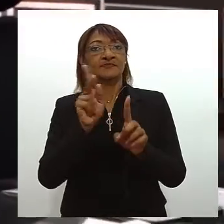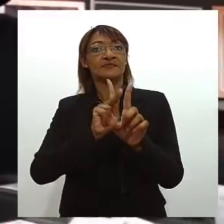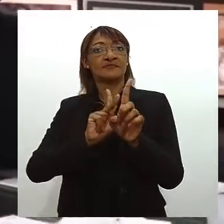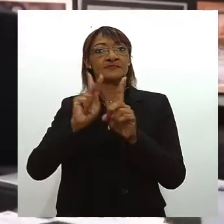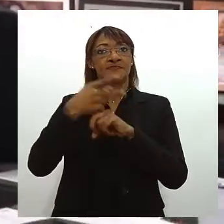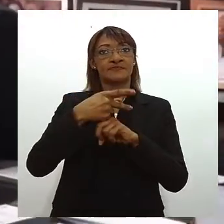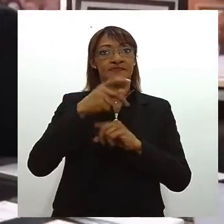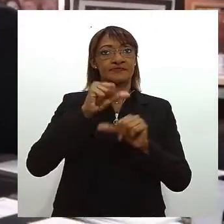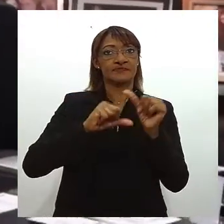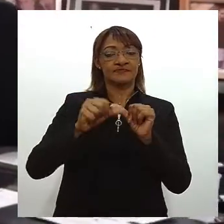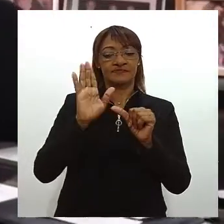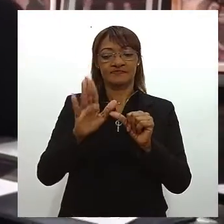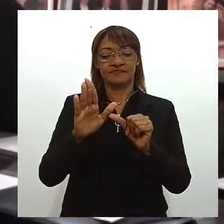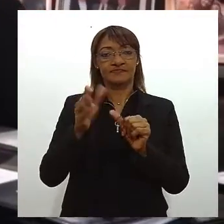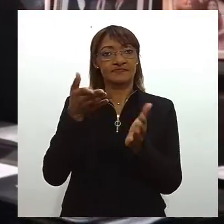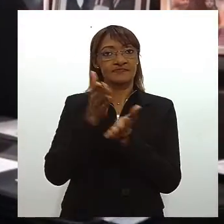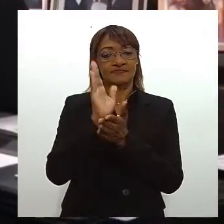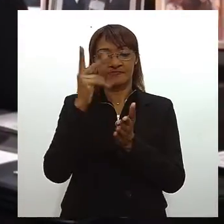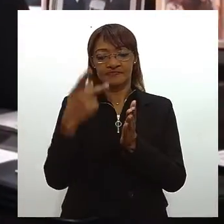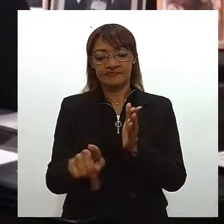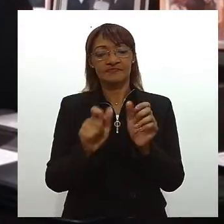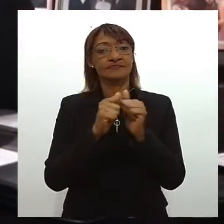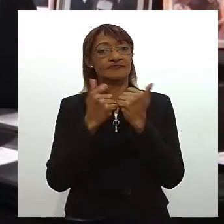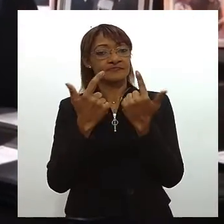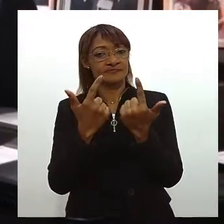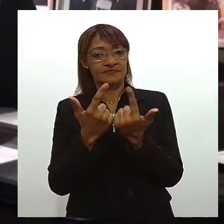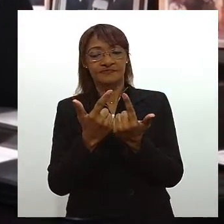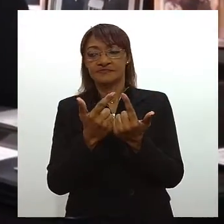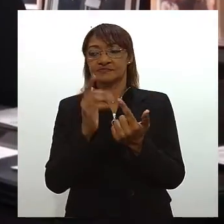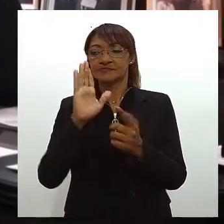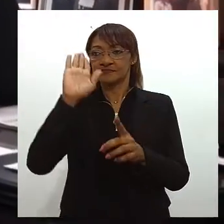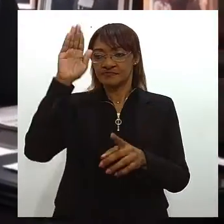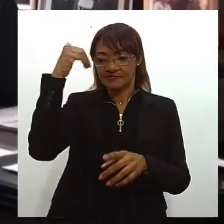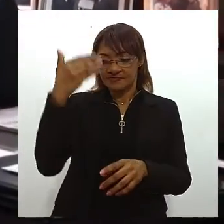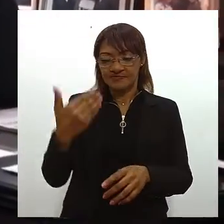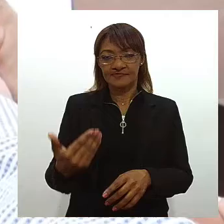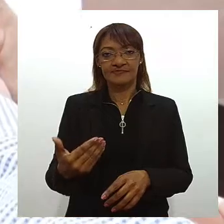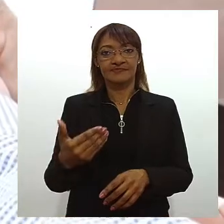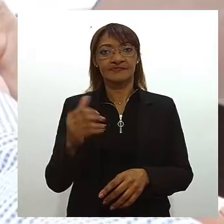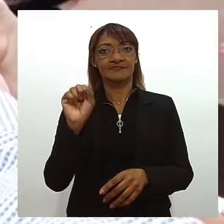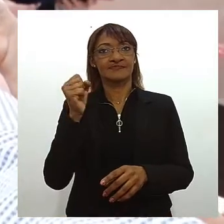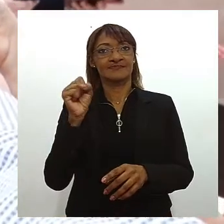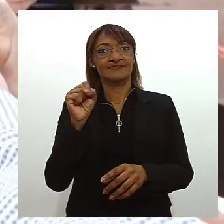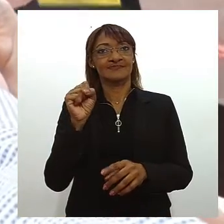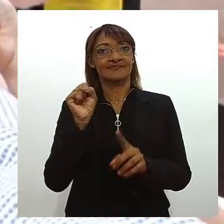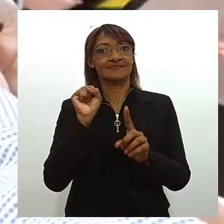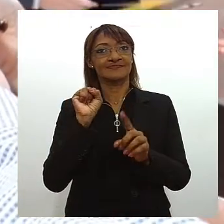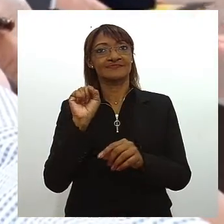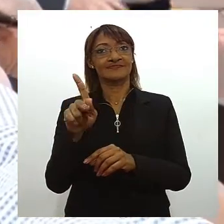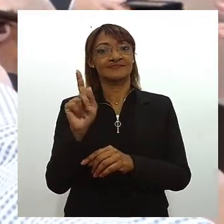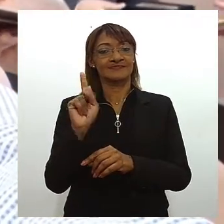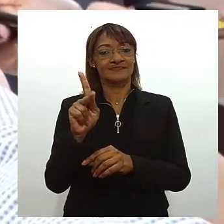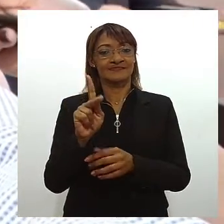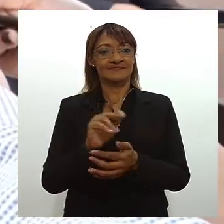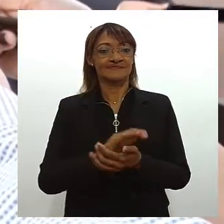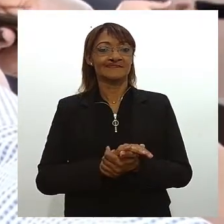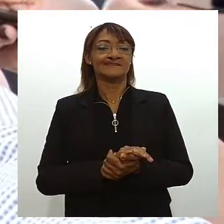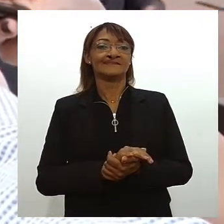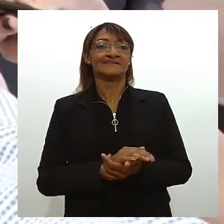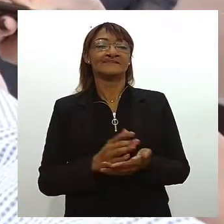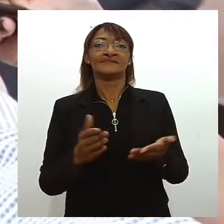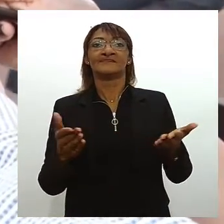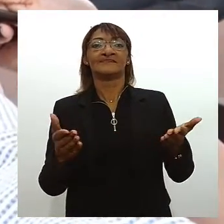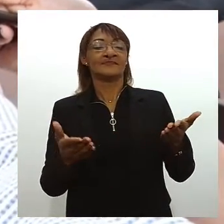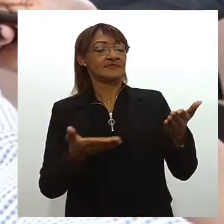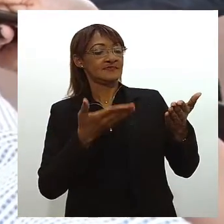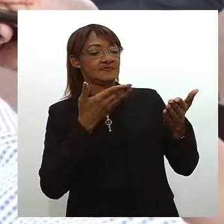Previdência aprovada na Casa e que suscitou a homenagem do Sergipe Previdência. Essa homenagem aqui, ela é